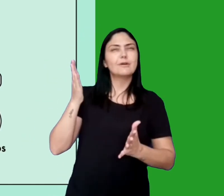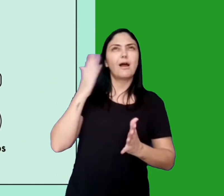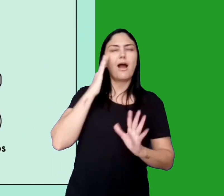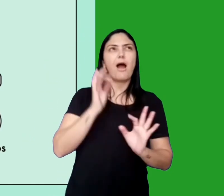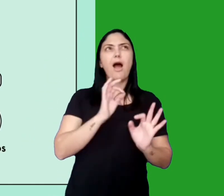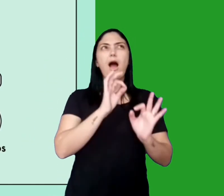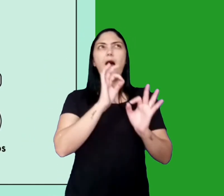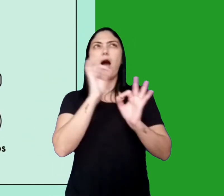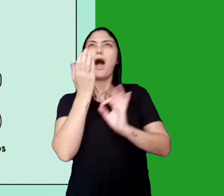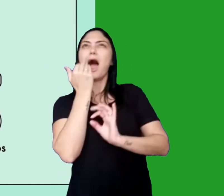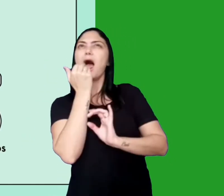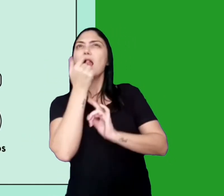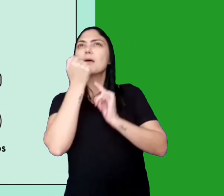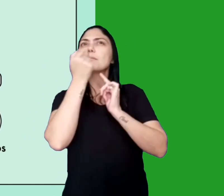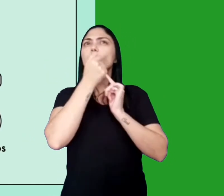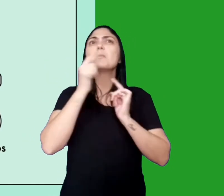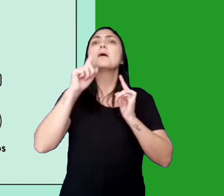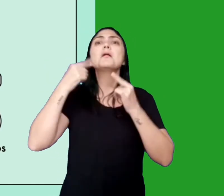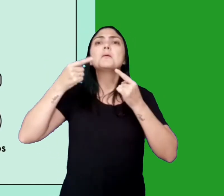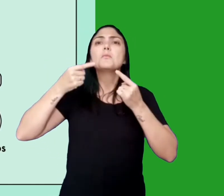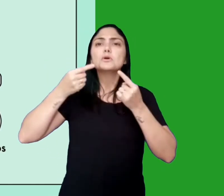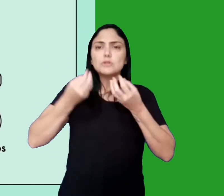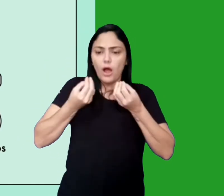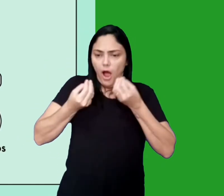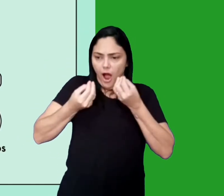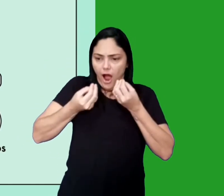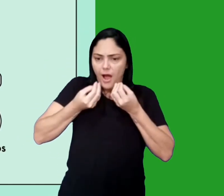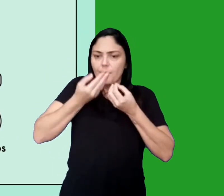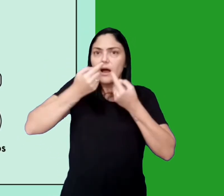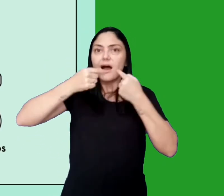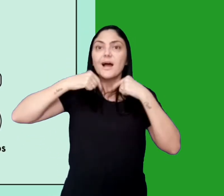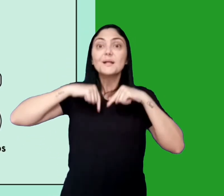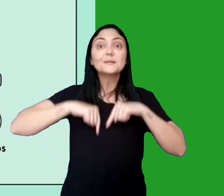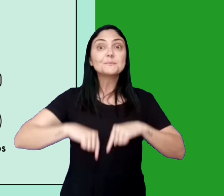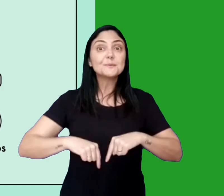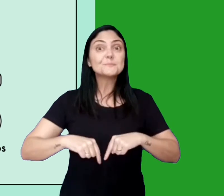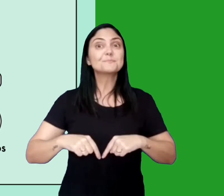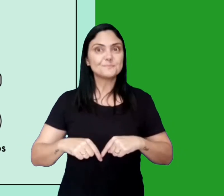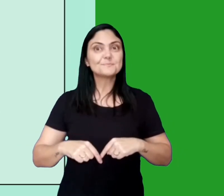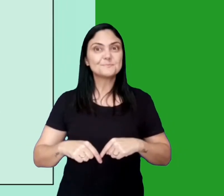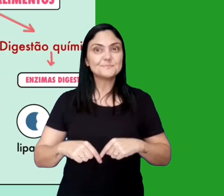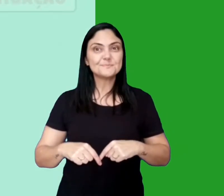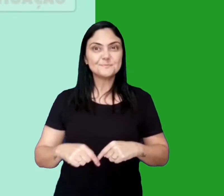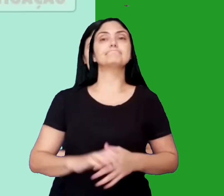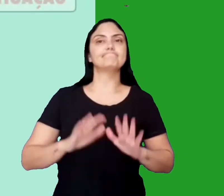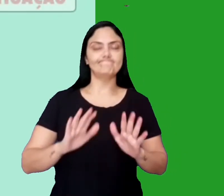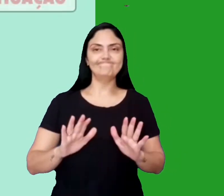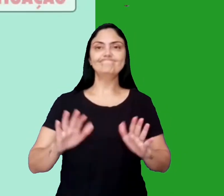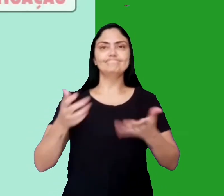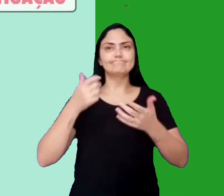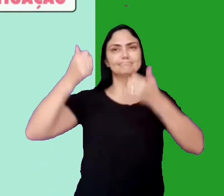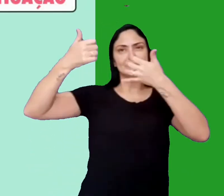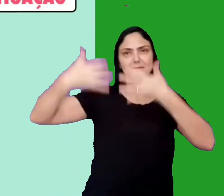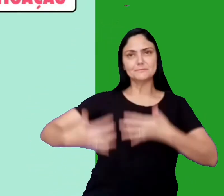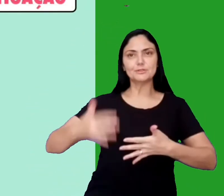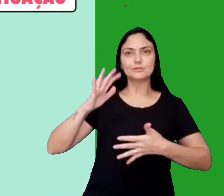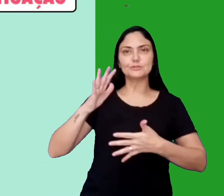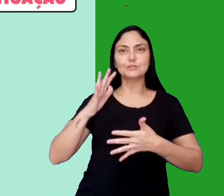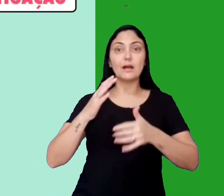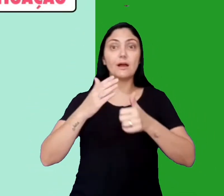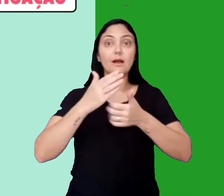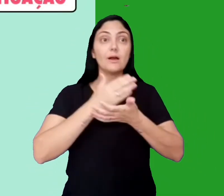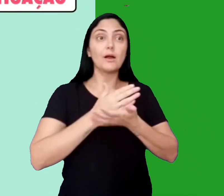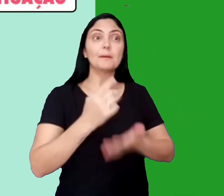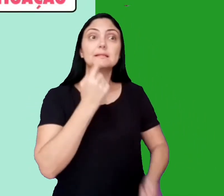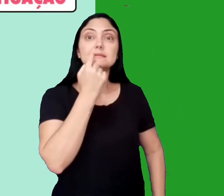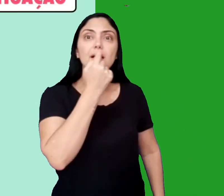uma noção do que acontece com o alimento na boca, mas e depois? Qual o caminho que a comida percorre? Bem, como vimos, o primeiro órgão do